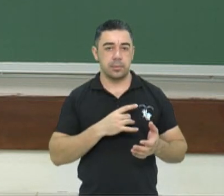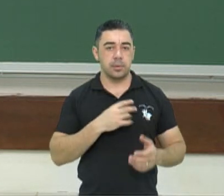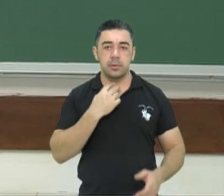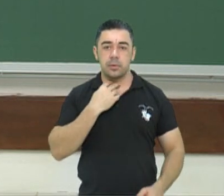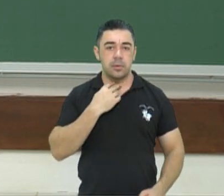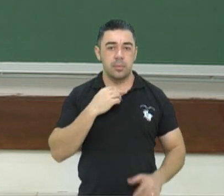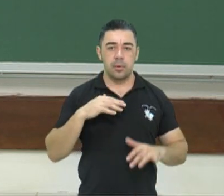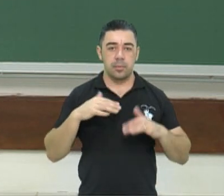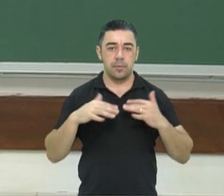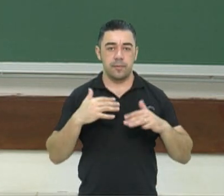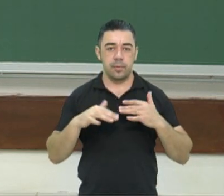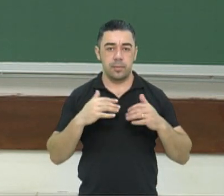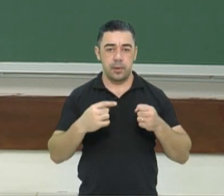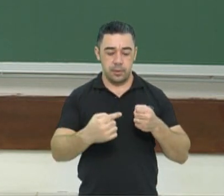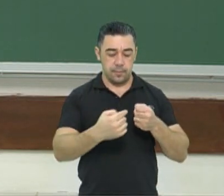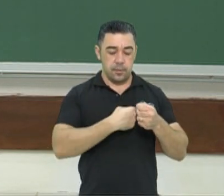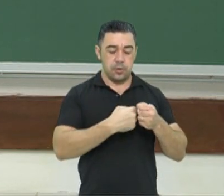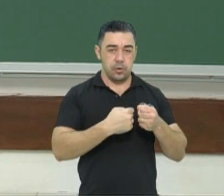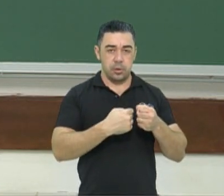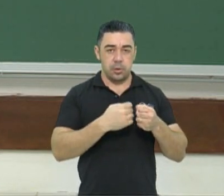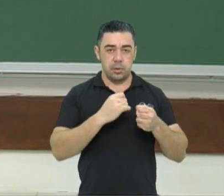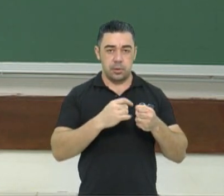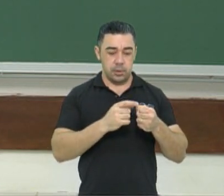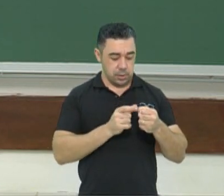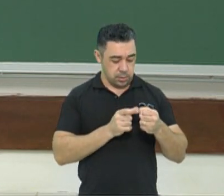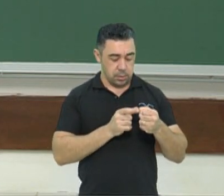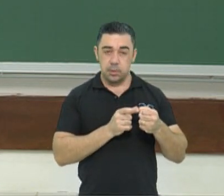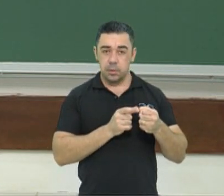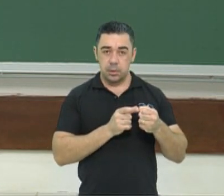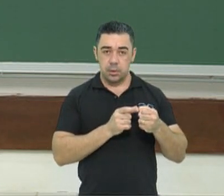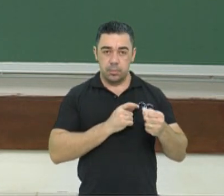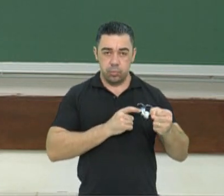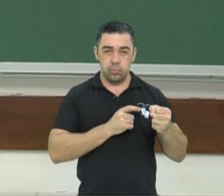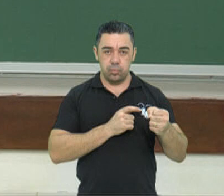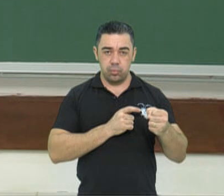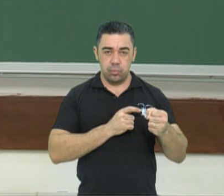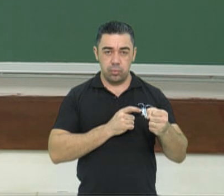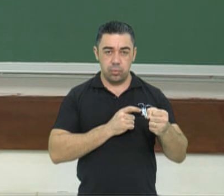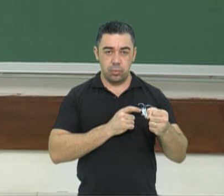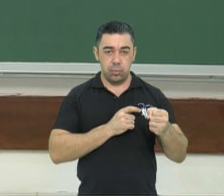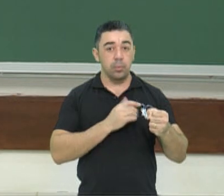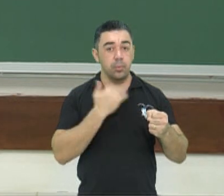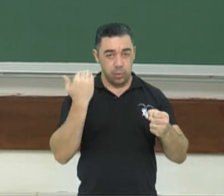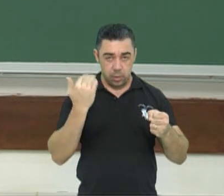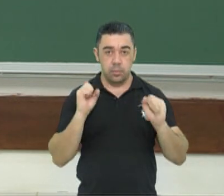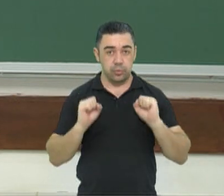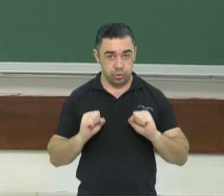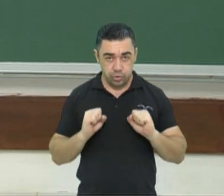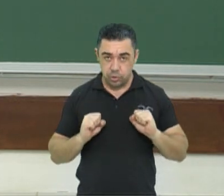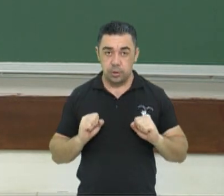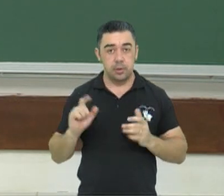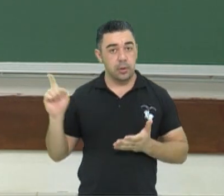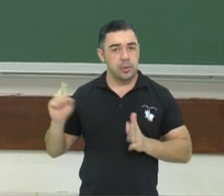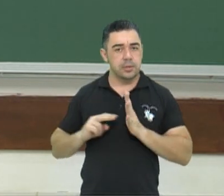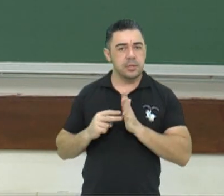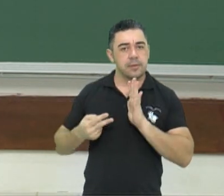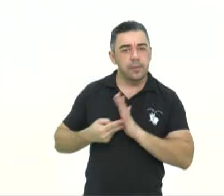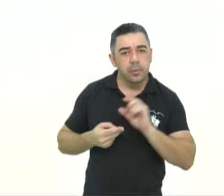se mexer muito, senão a flecha vem, e se a flecha naquela distância, com a atenção daquele arco, entraria no coração dela. Então isso está dizendo o